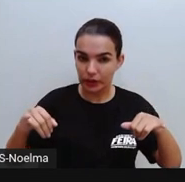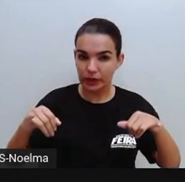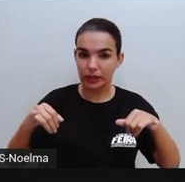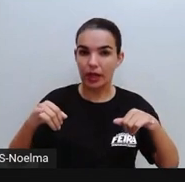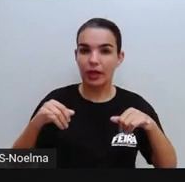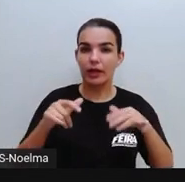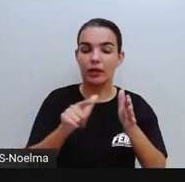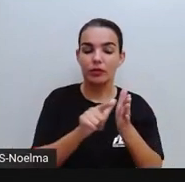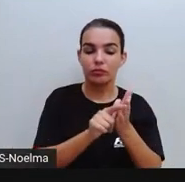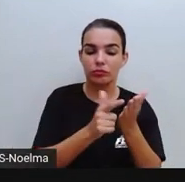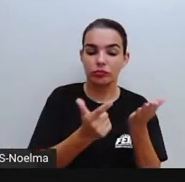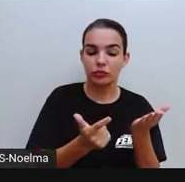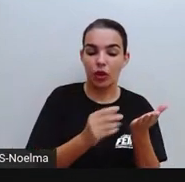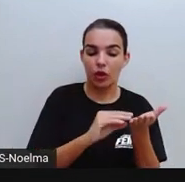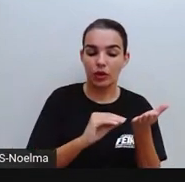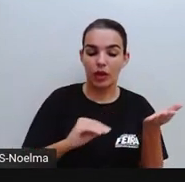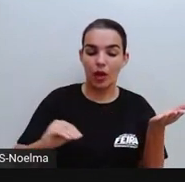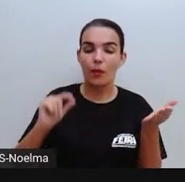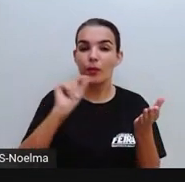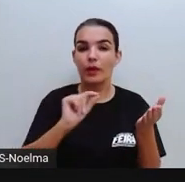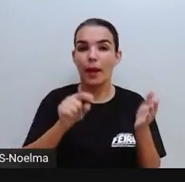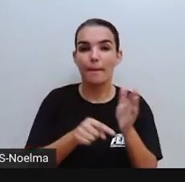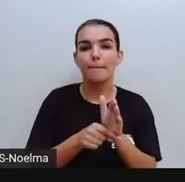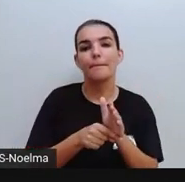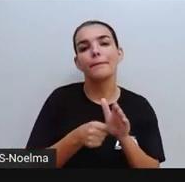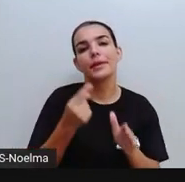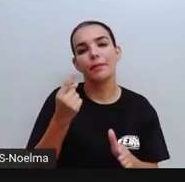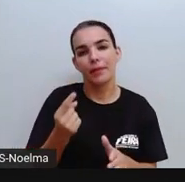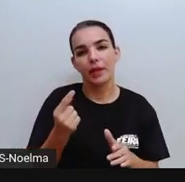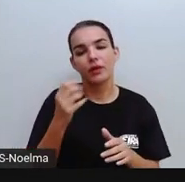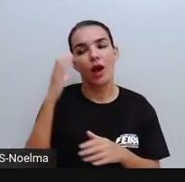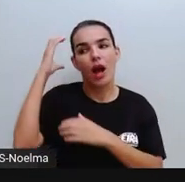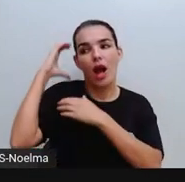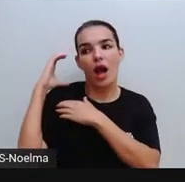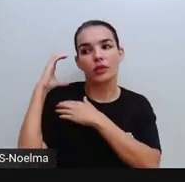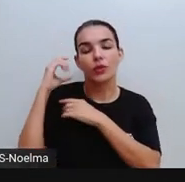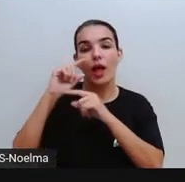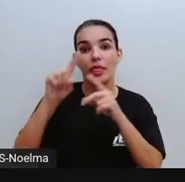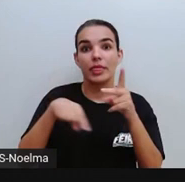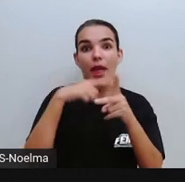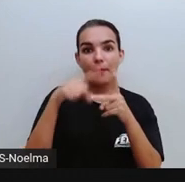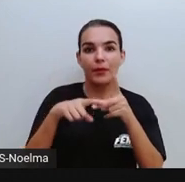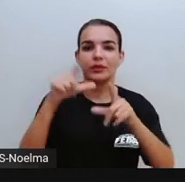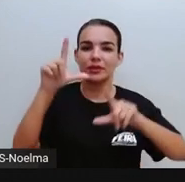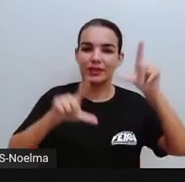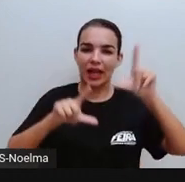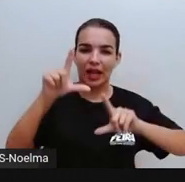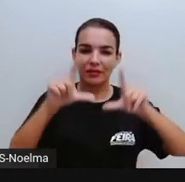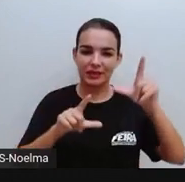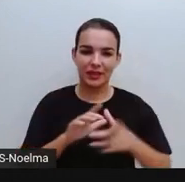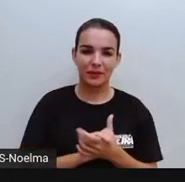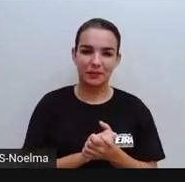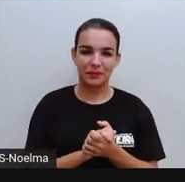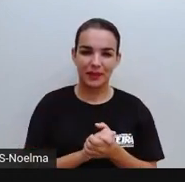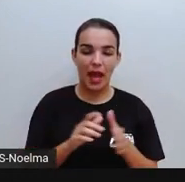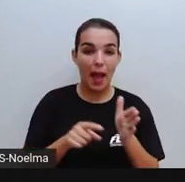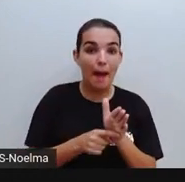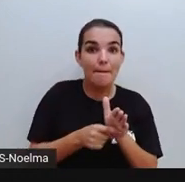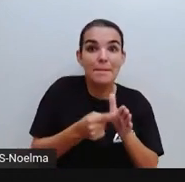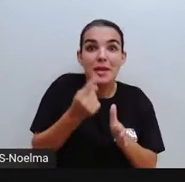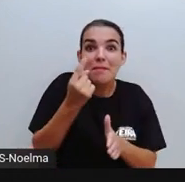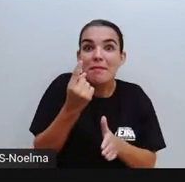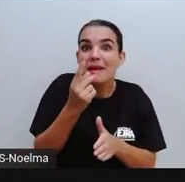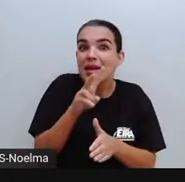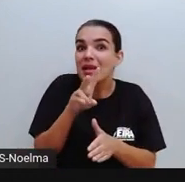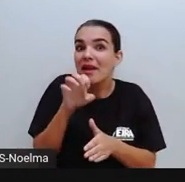fora do jornal era rádio então primeiro foi a rádio depois você na tv' certo então a primeira edição e